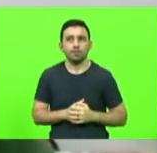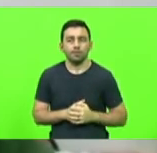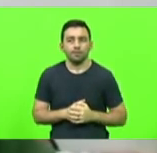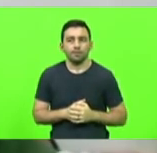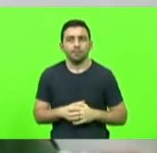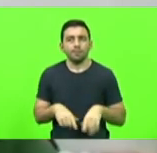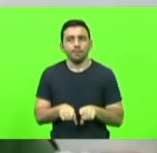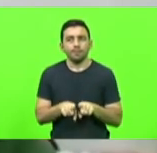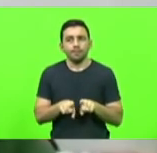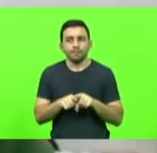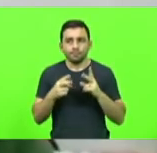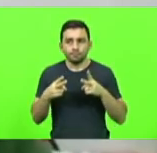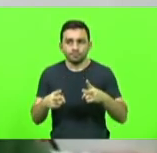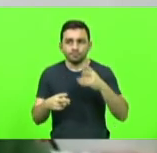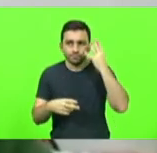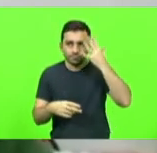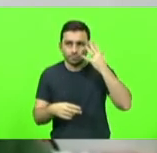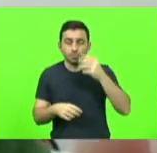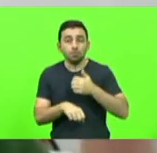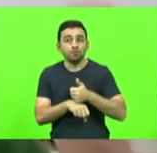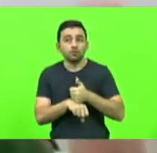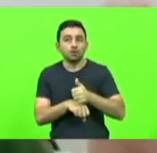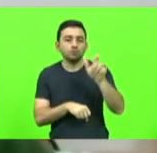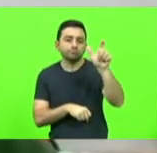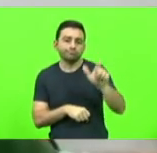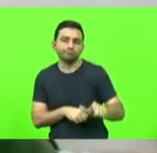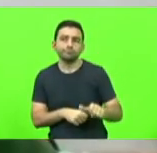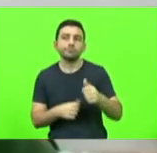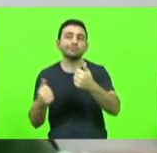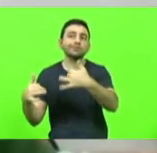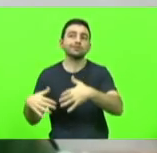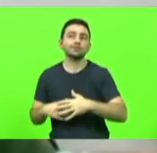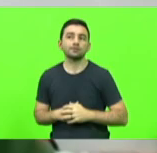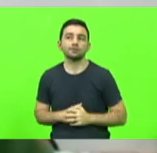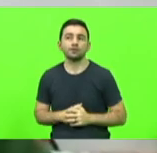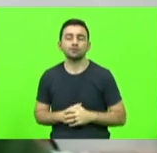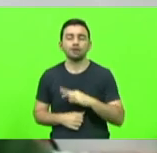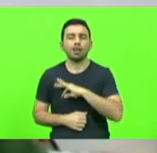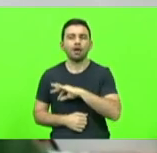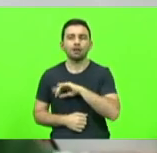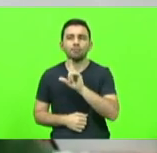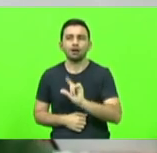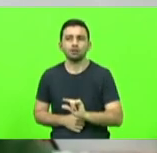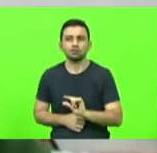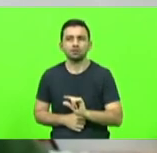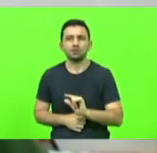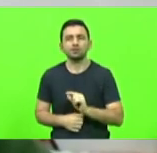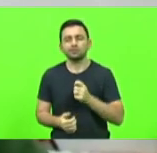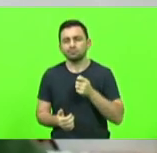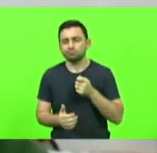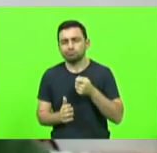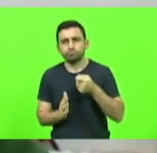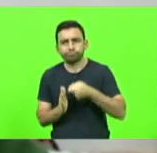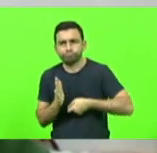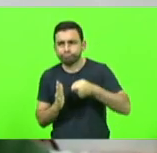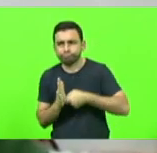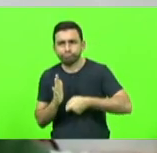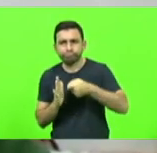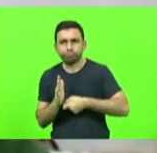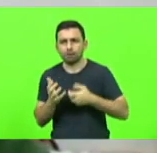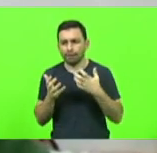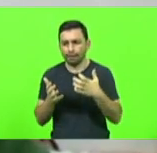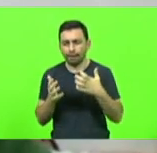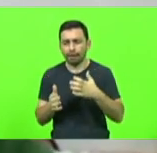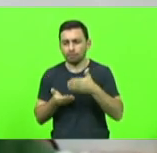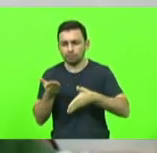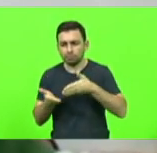Continuando nas falas aqui dos profissionais, os salários são muito baixos e há uma cobrança imensa por produção de